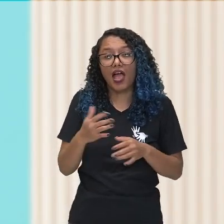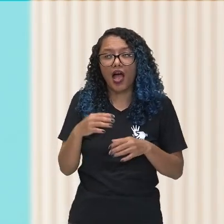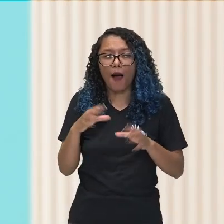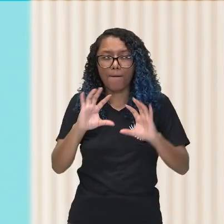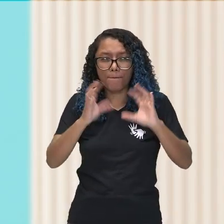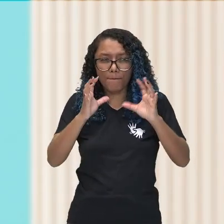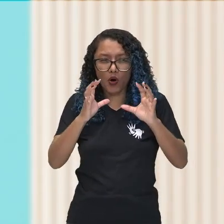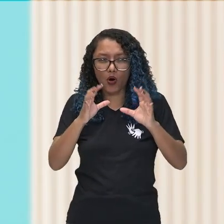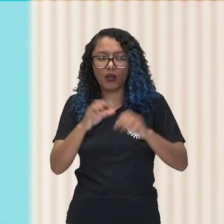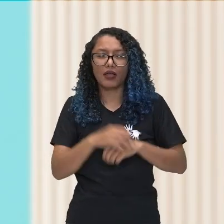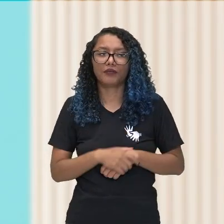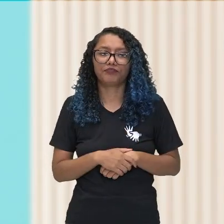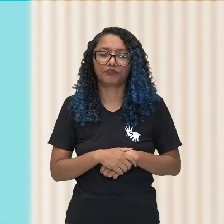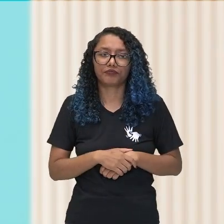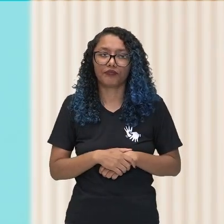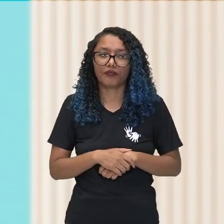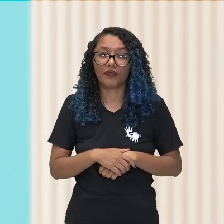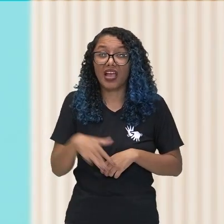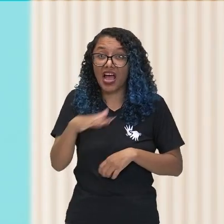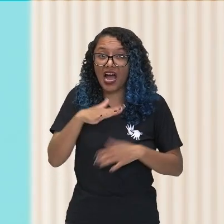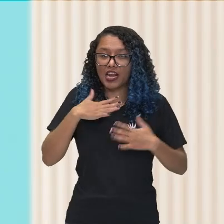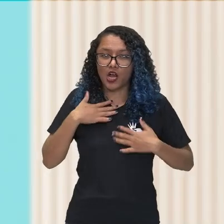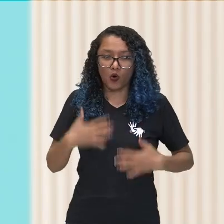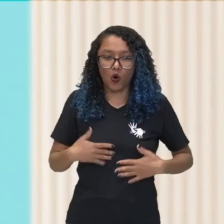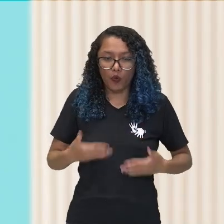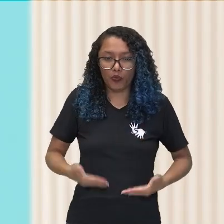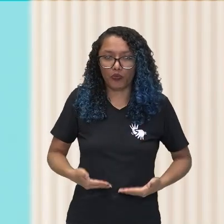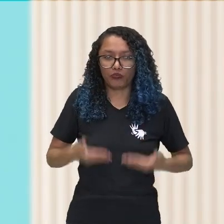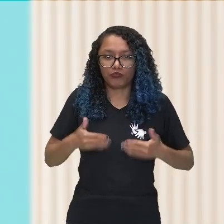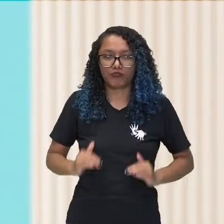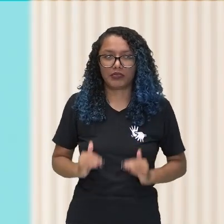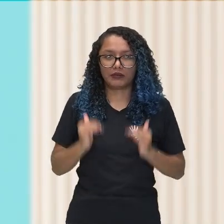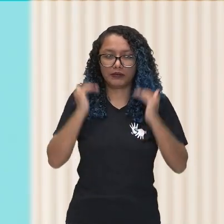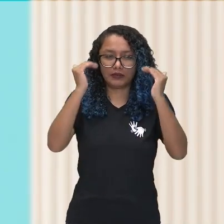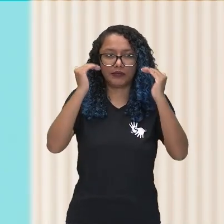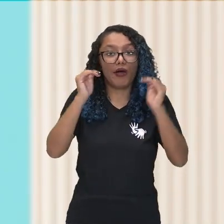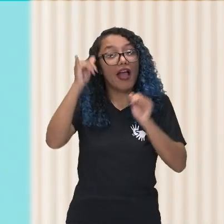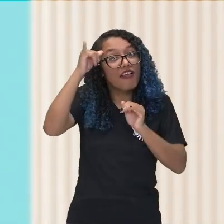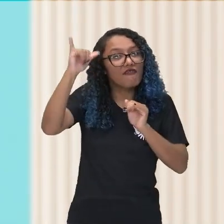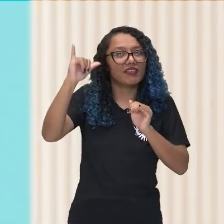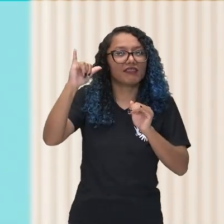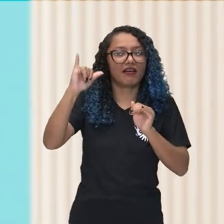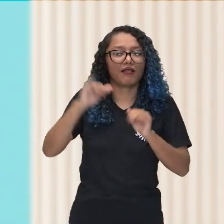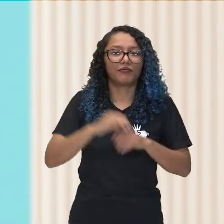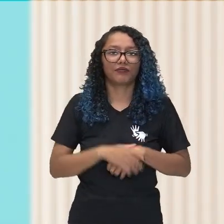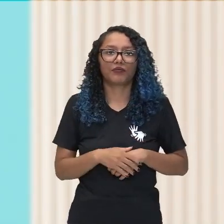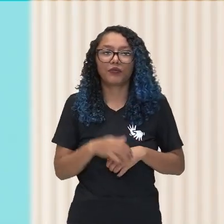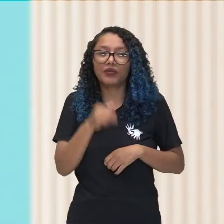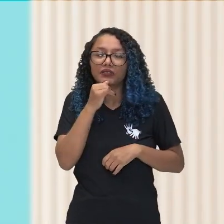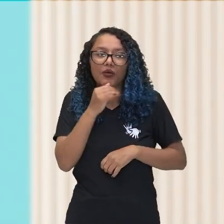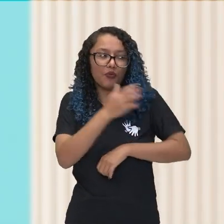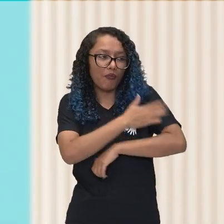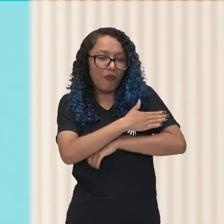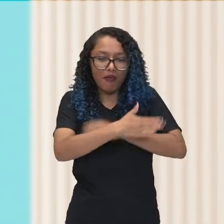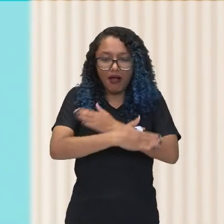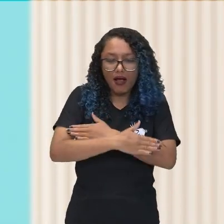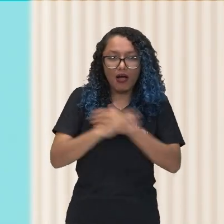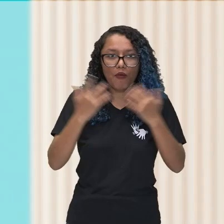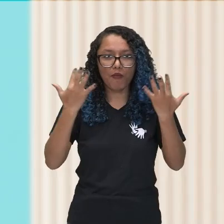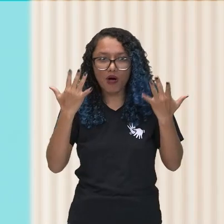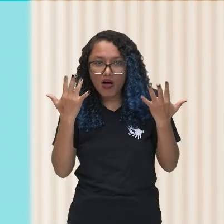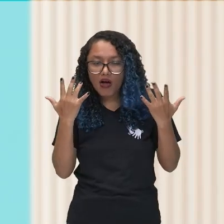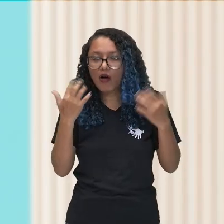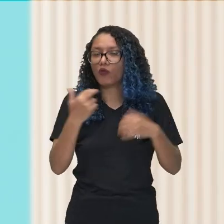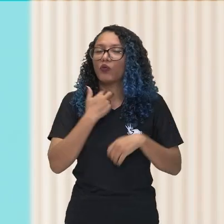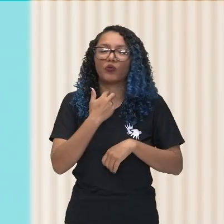área dos membros superiores, certo? Então não pode tocar nos braços, nas pernas, nas